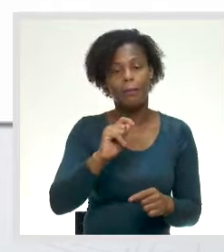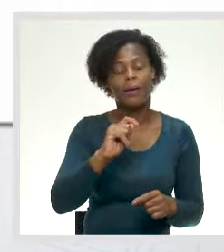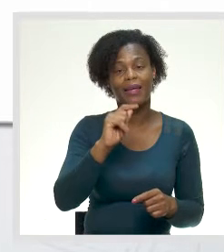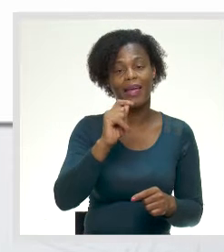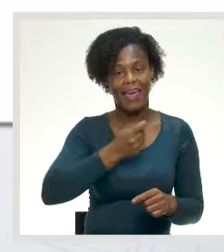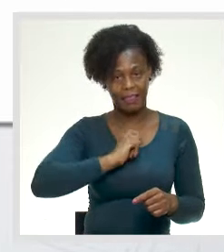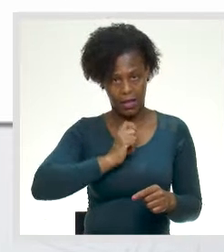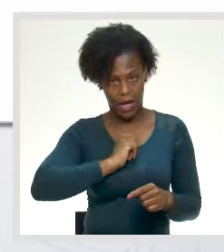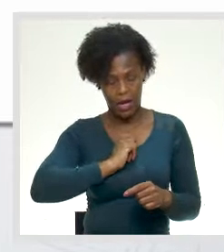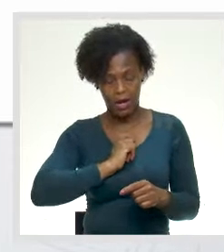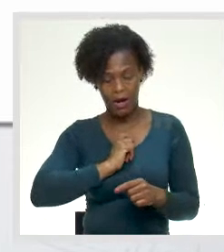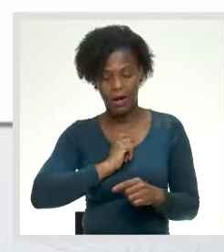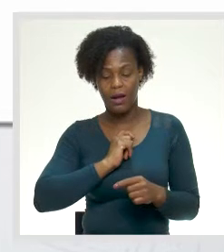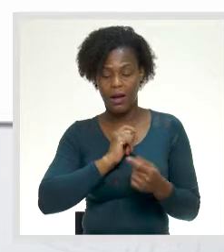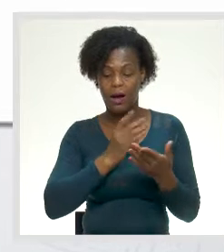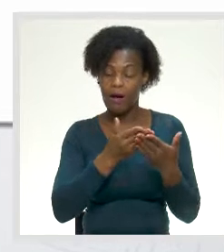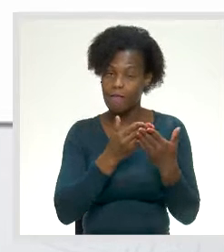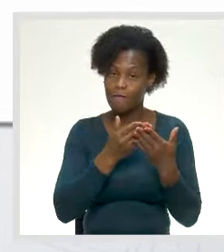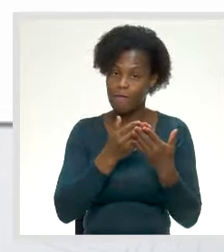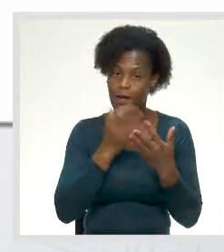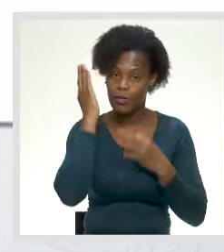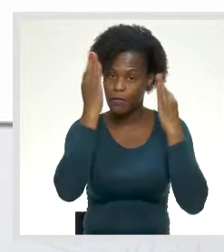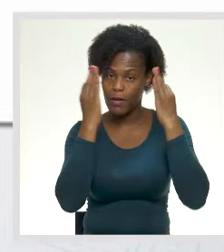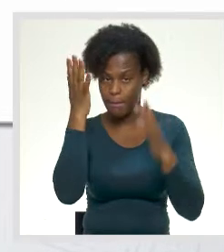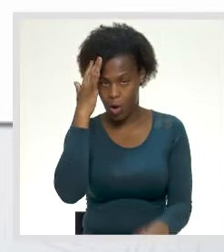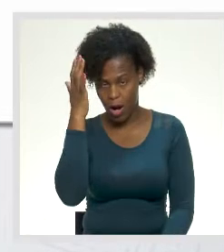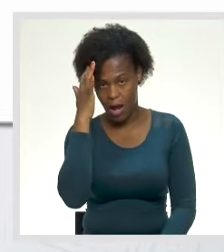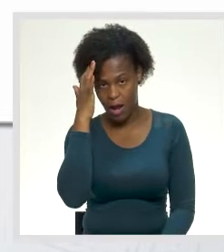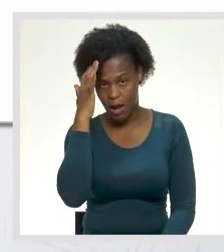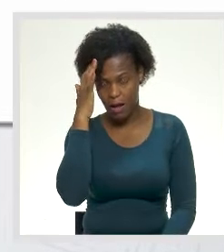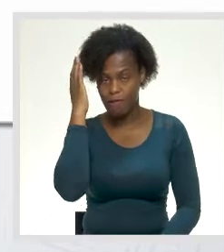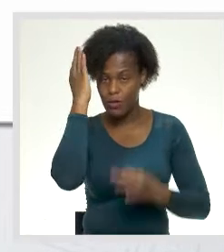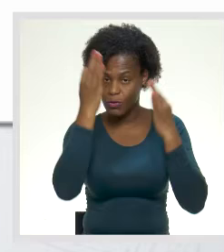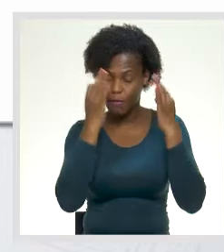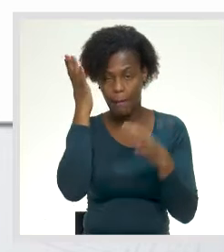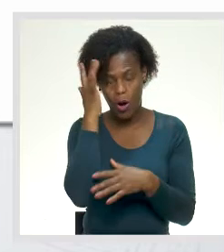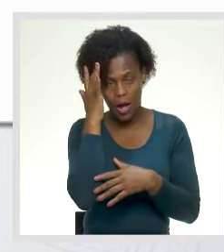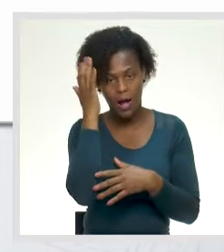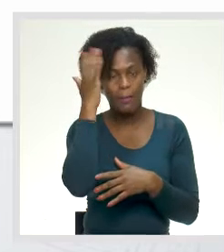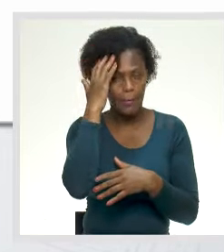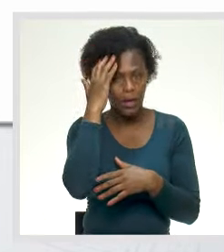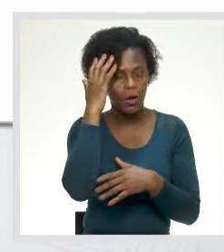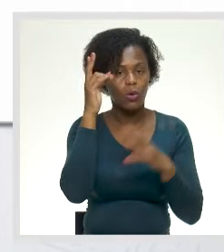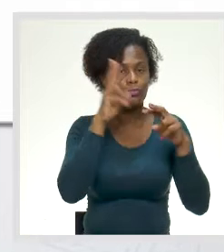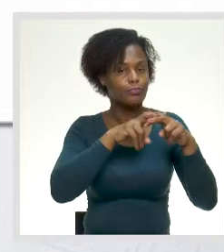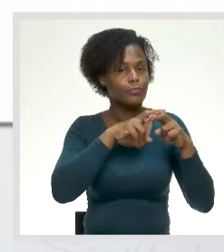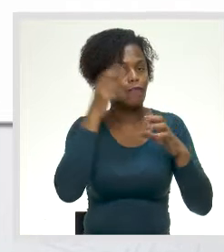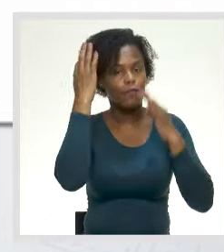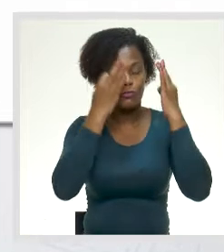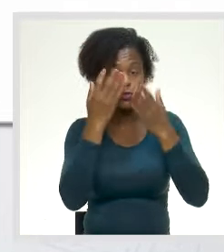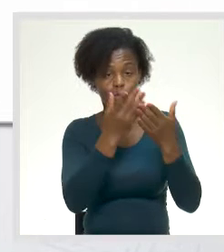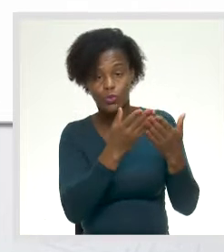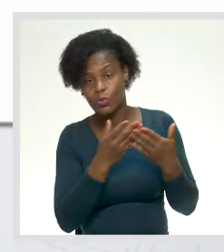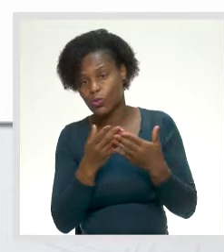sentido acadêmico, a filosofia moral, ou melhor, a filosofia da moral ou disciplina filosófica